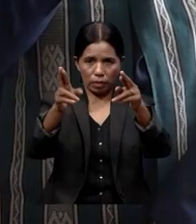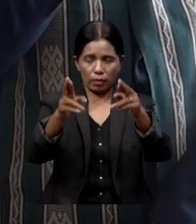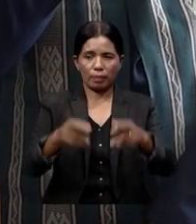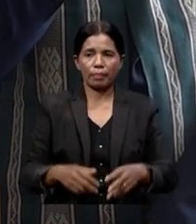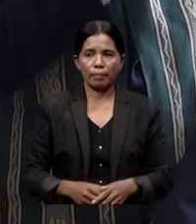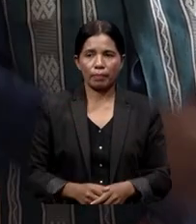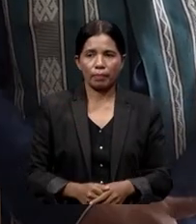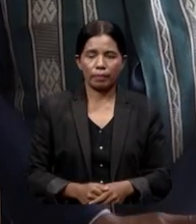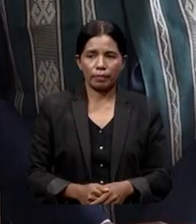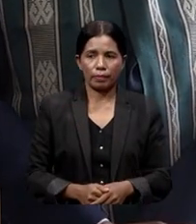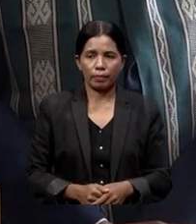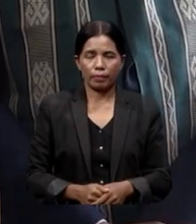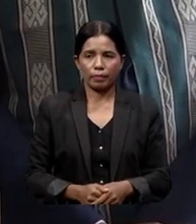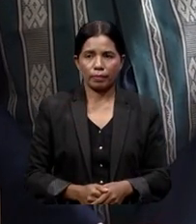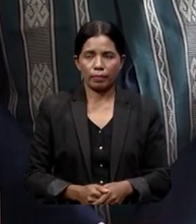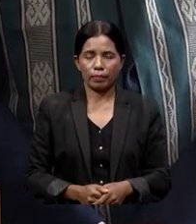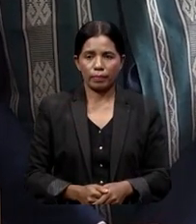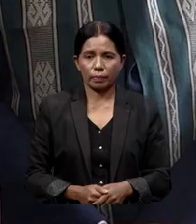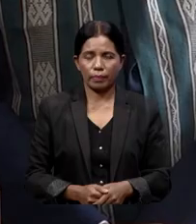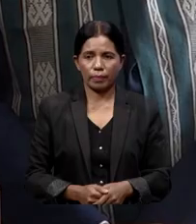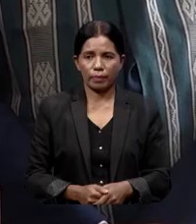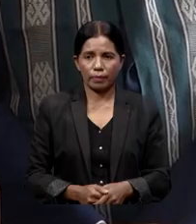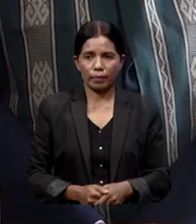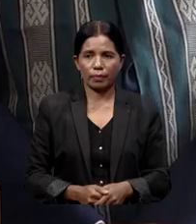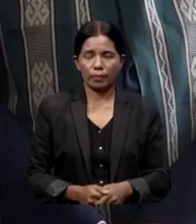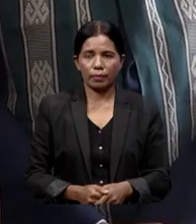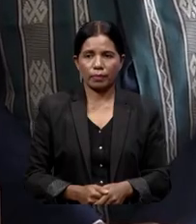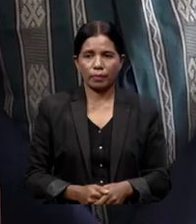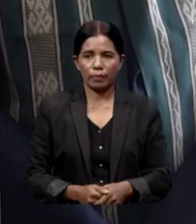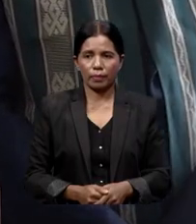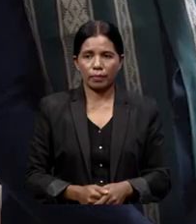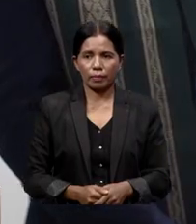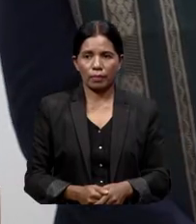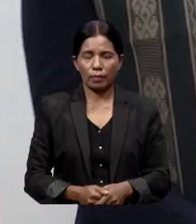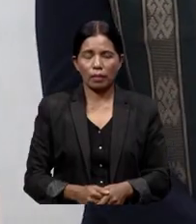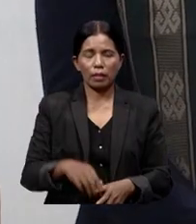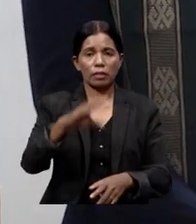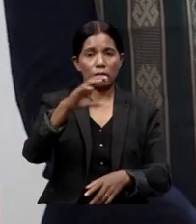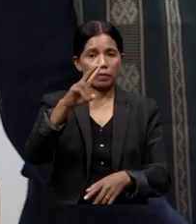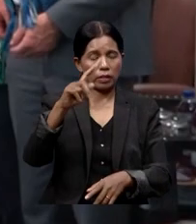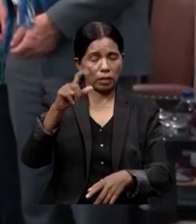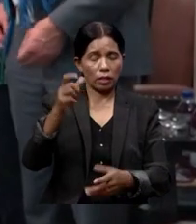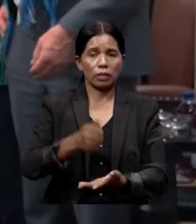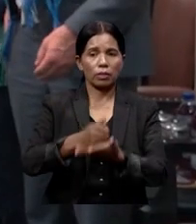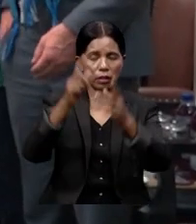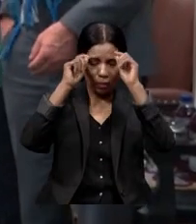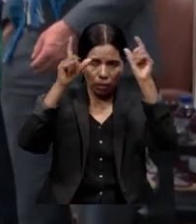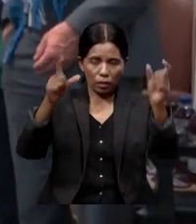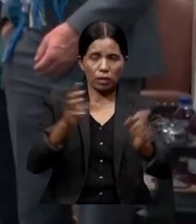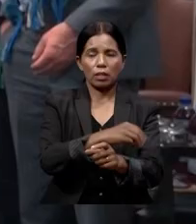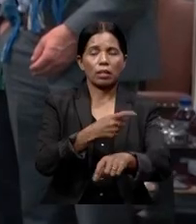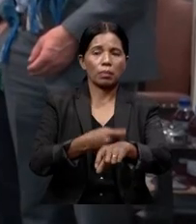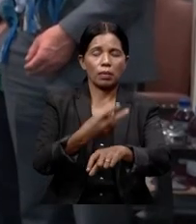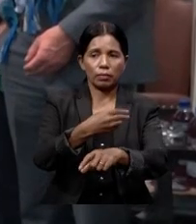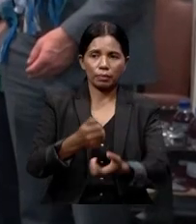It's extremely important. So that's where we focus, but we covered many other topics too. Cruz Vermelha apoiou na Timor-Leste desde a ocupação indonésia,